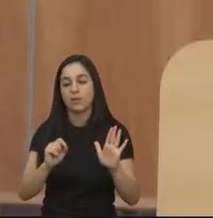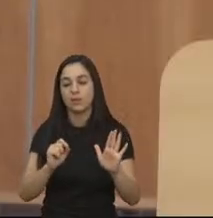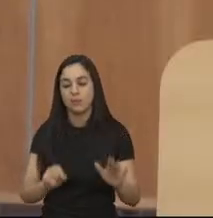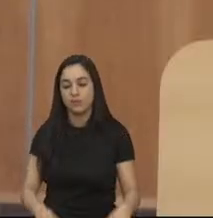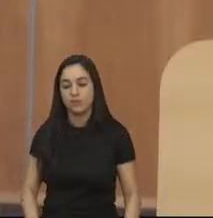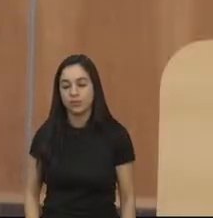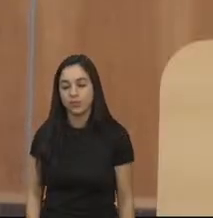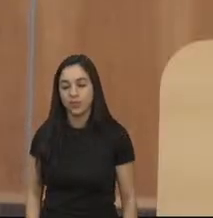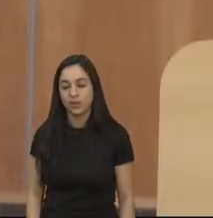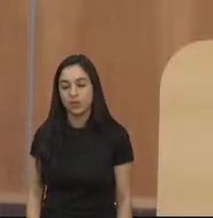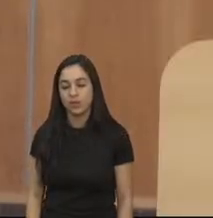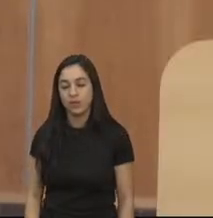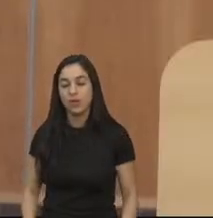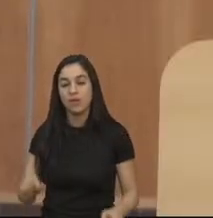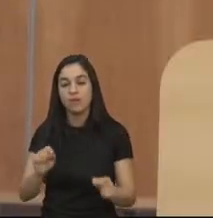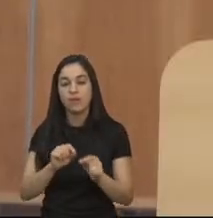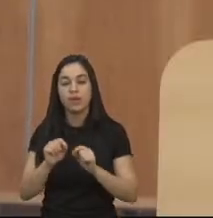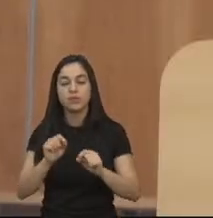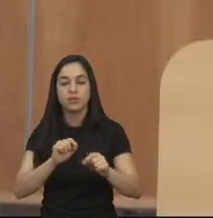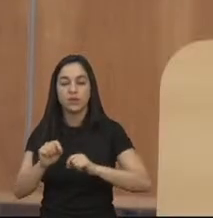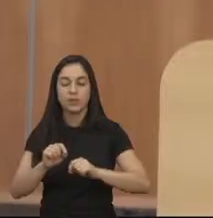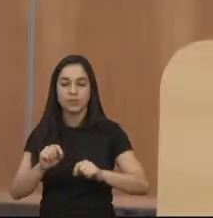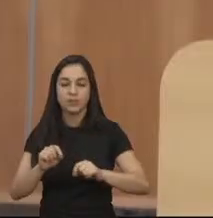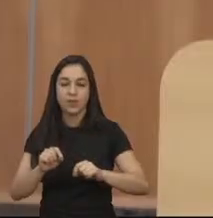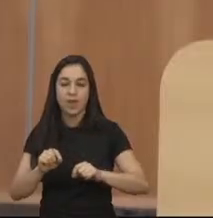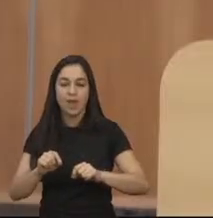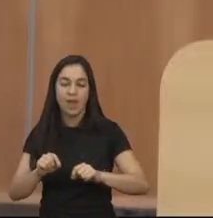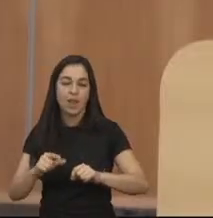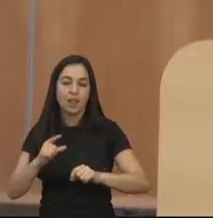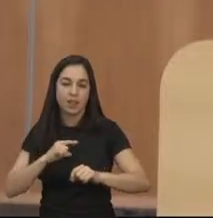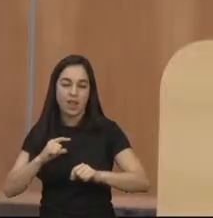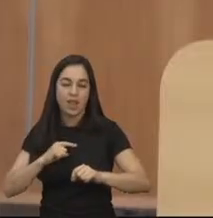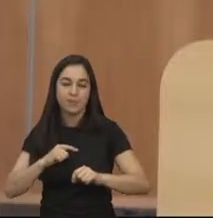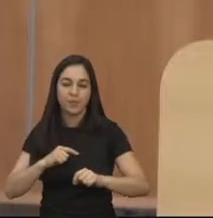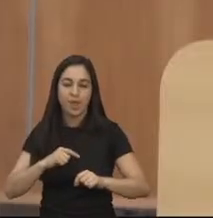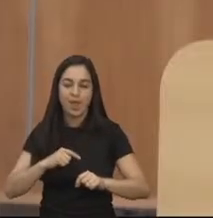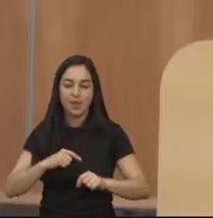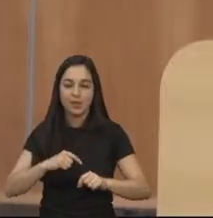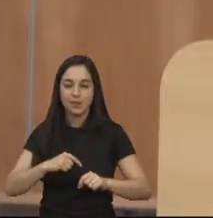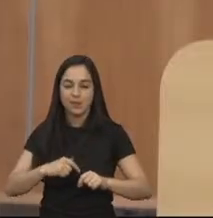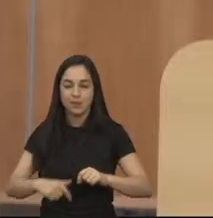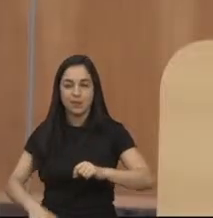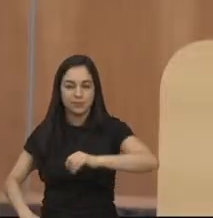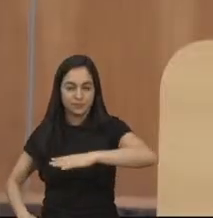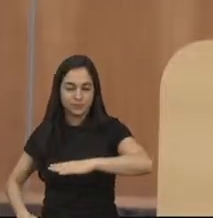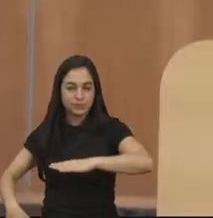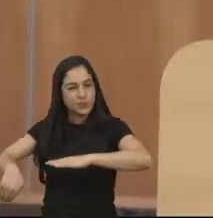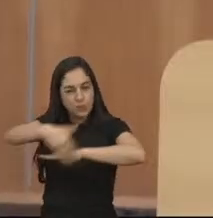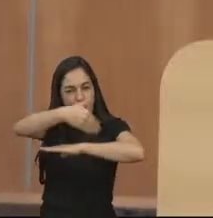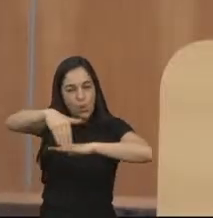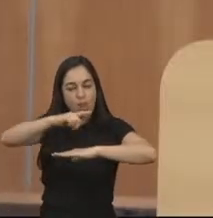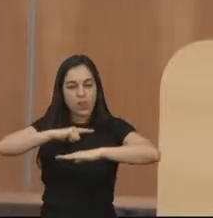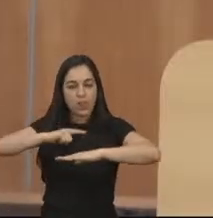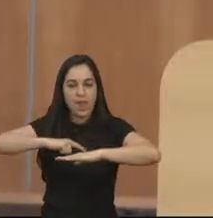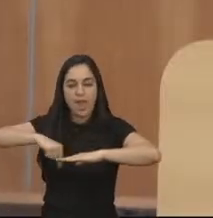Faz as faixas e deixa as guias altas. Como é que nós somos idosos? Eu tenho